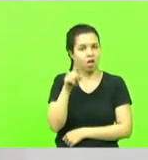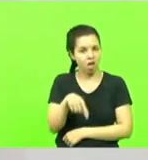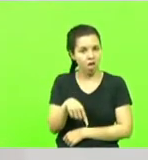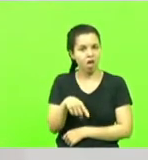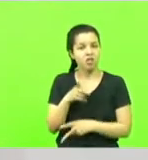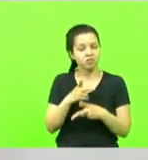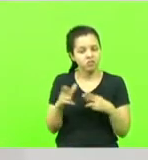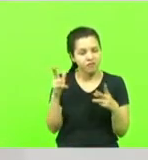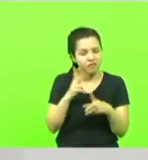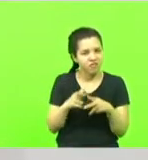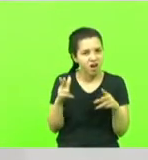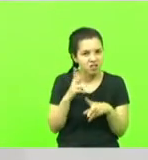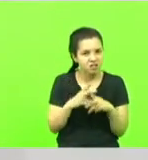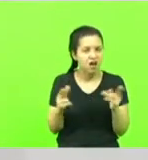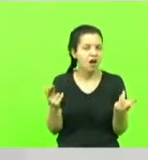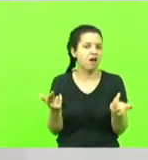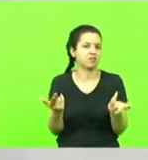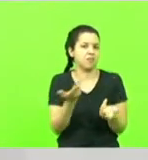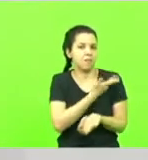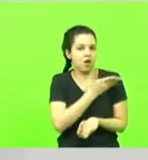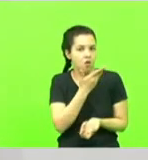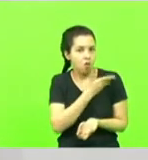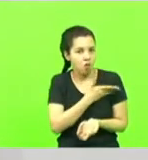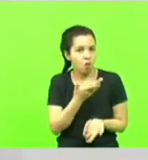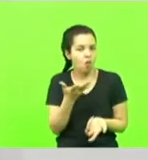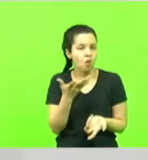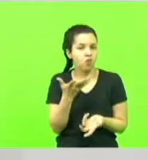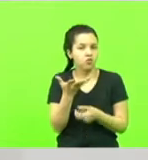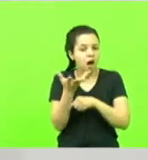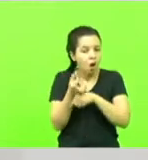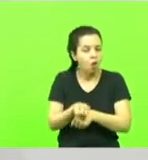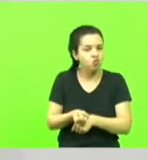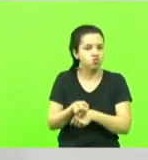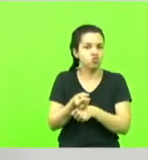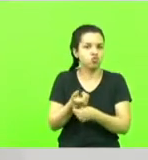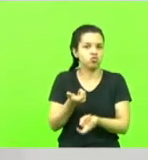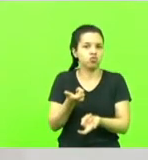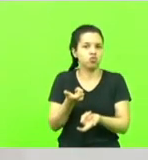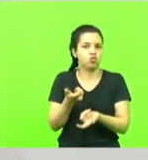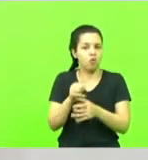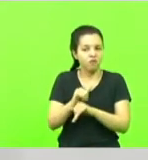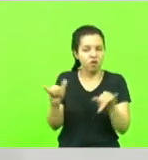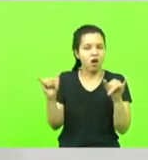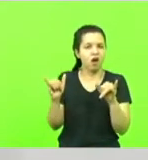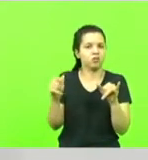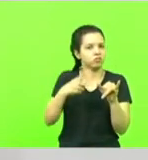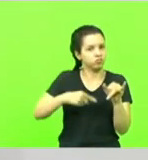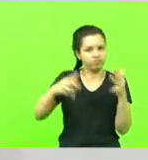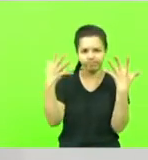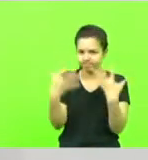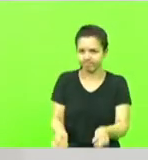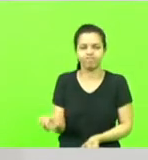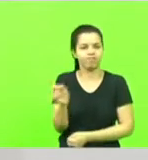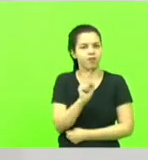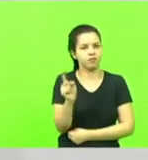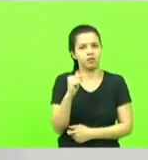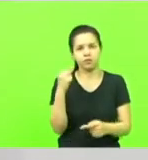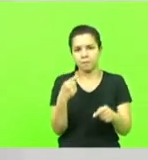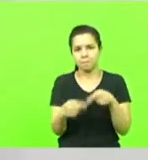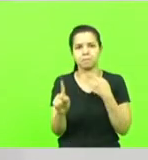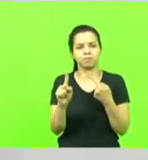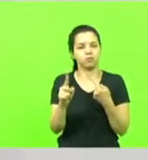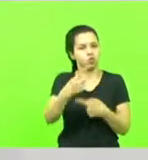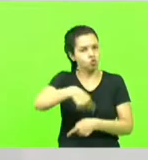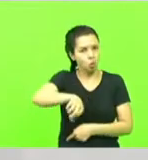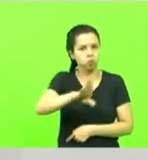assim, escancarada com este áudio divulgado, é da mesma forma deplorável e inaceitável. Não podemos nos calar diante